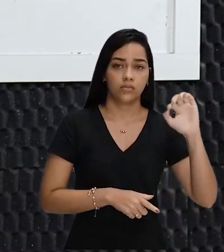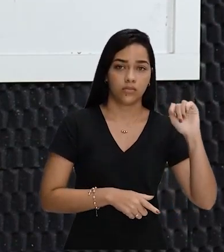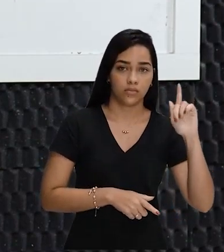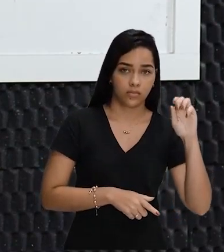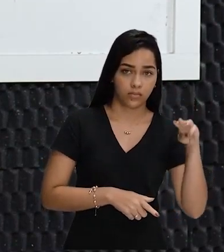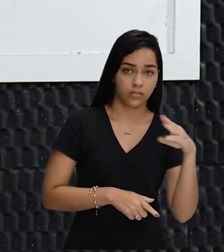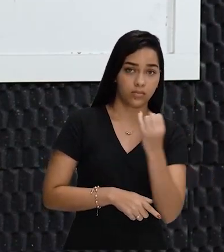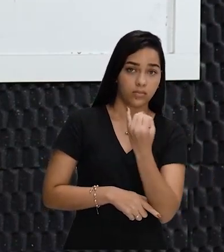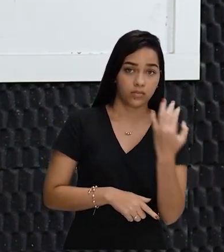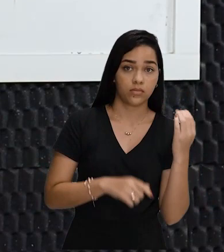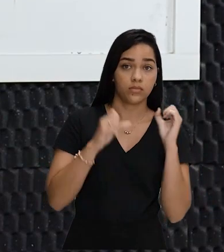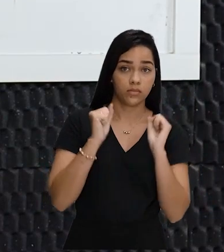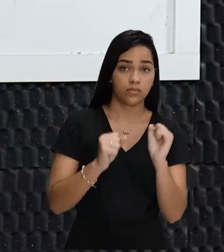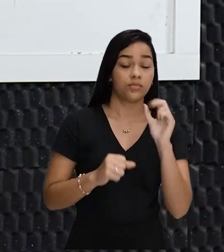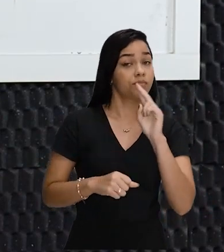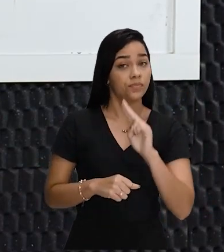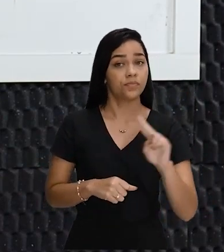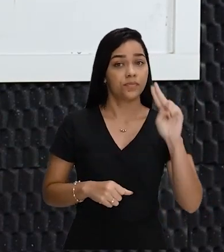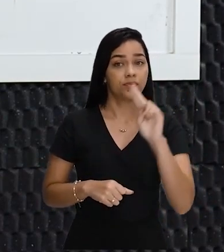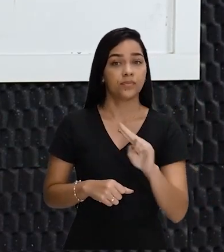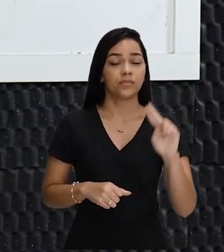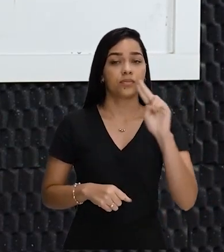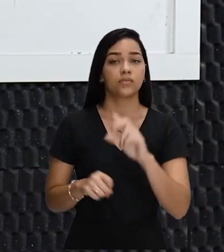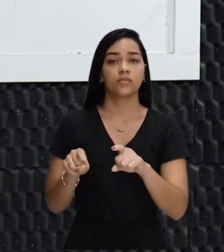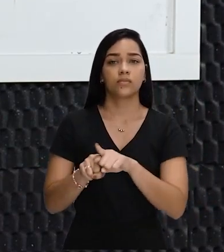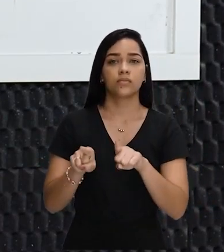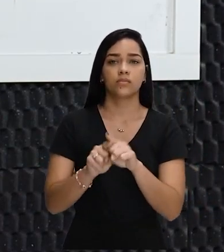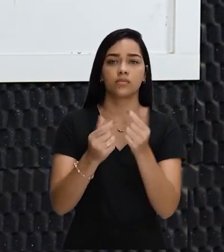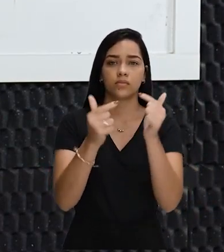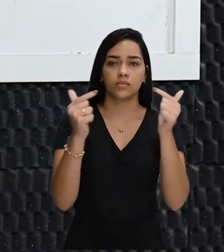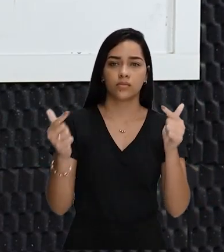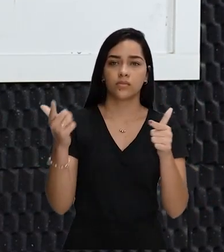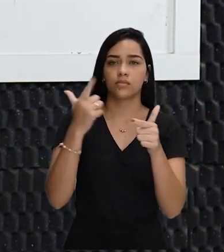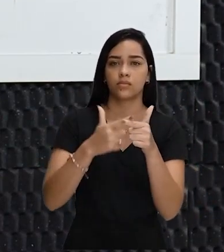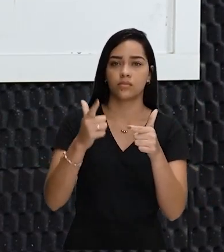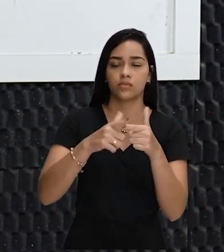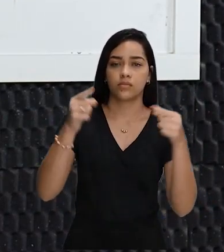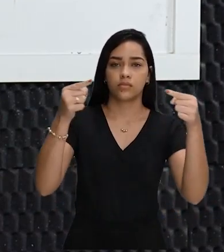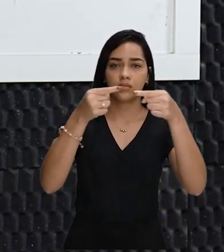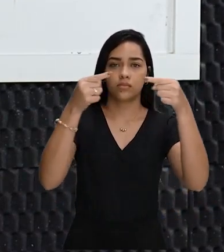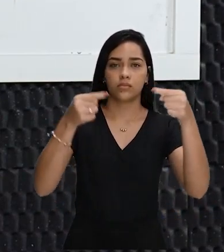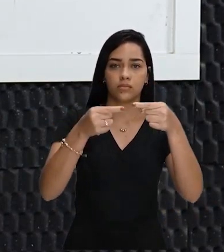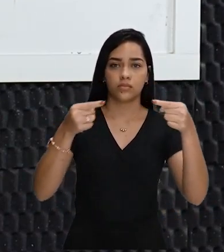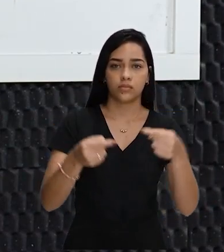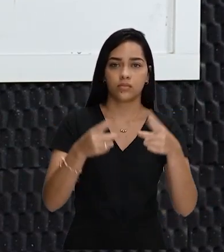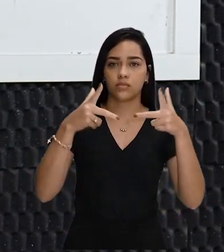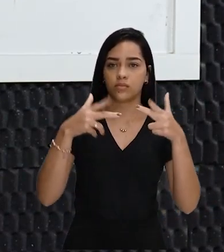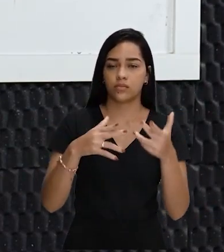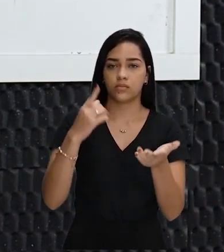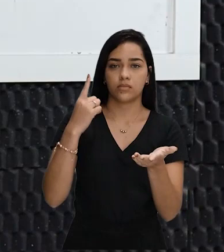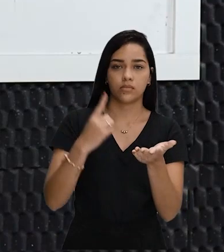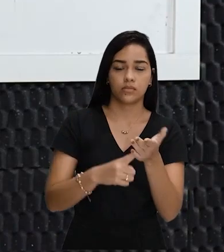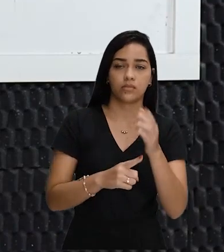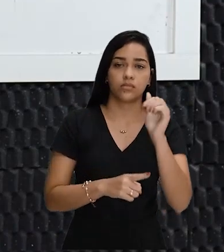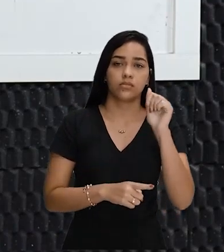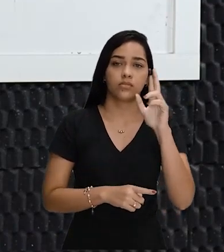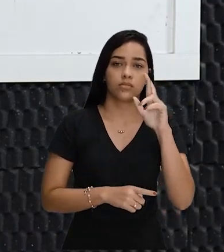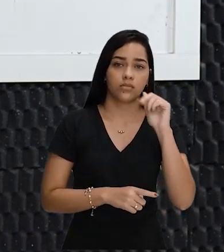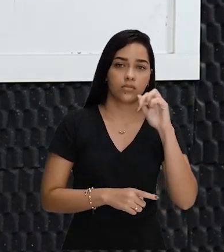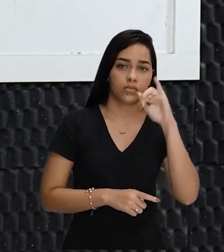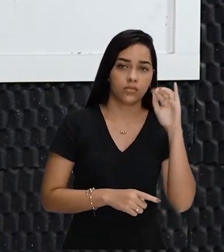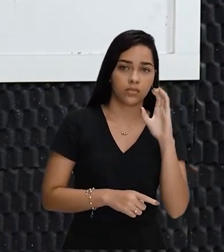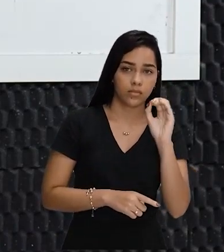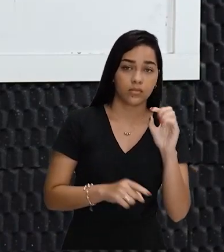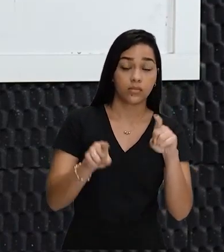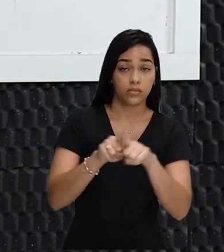utilizar esse princípio né além dos outros problemas de análise combinatória como combinação arranjo que você também